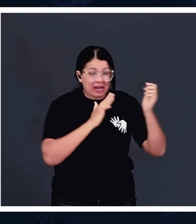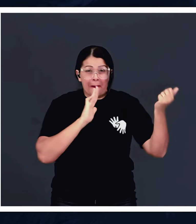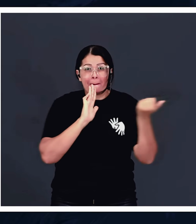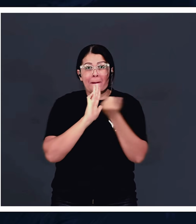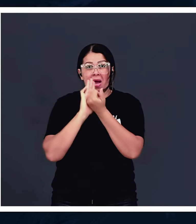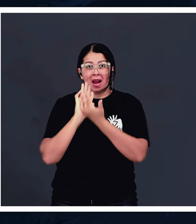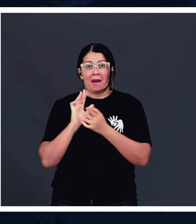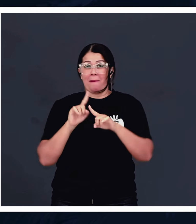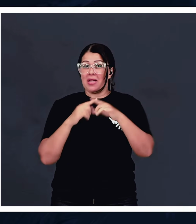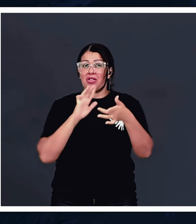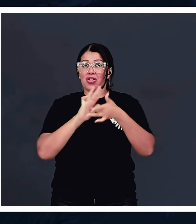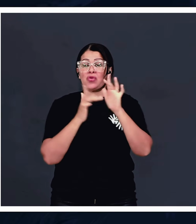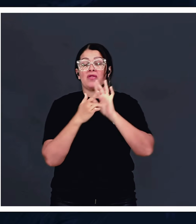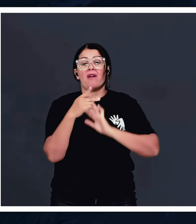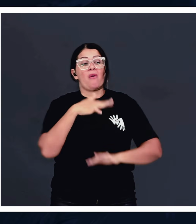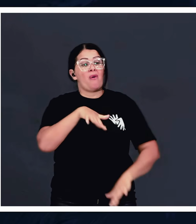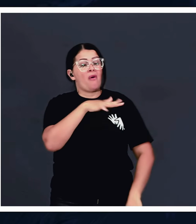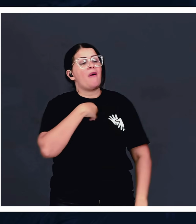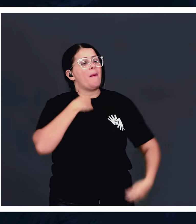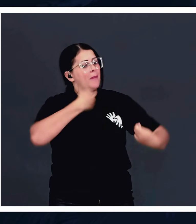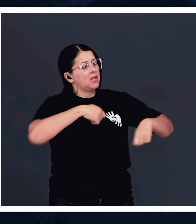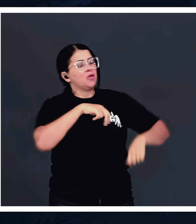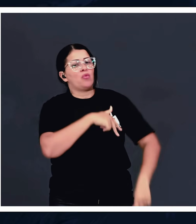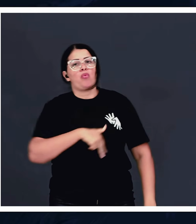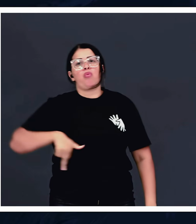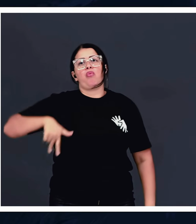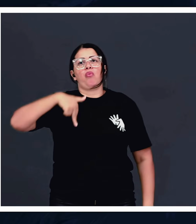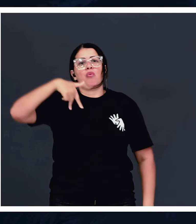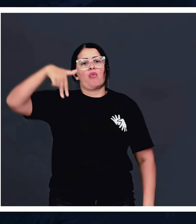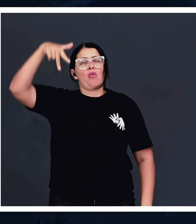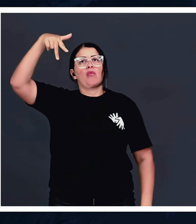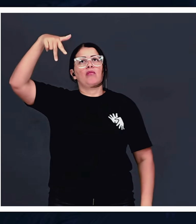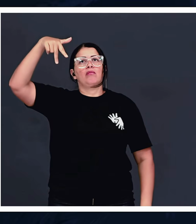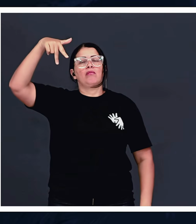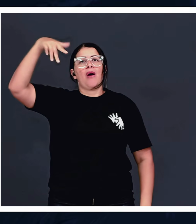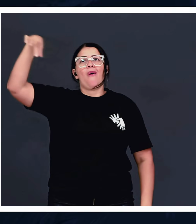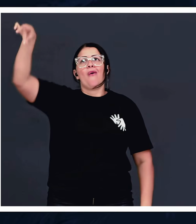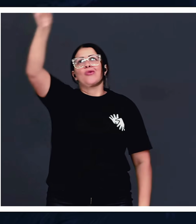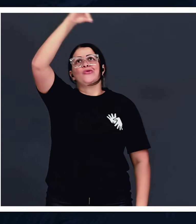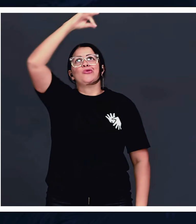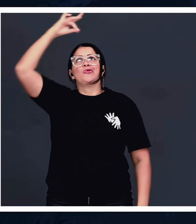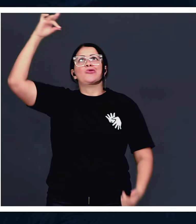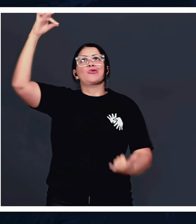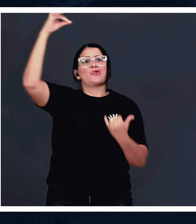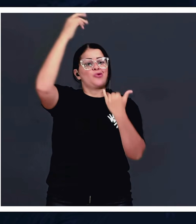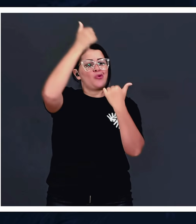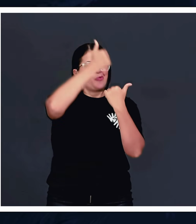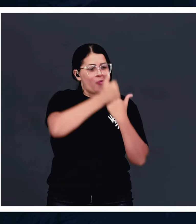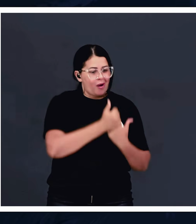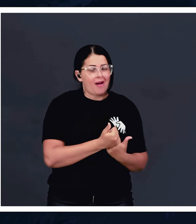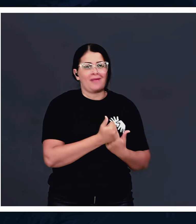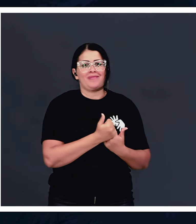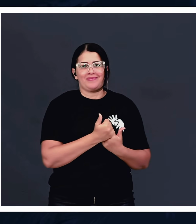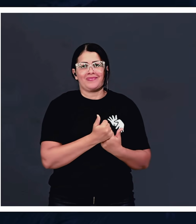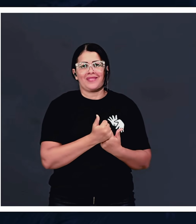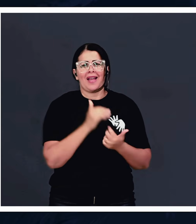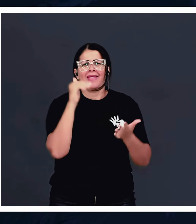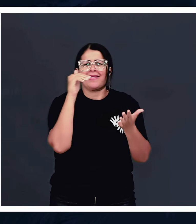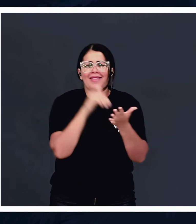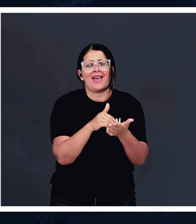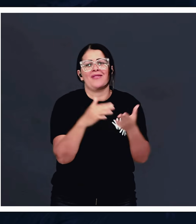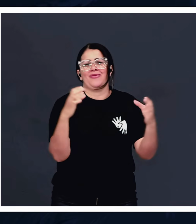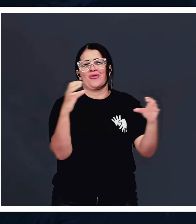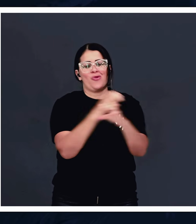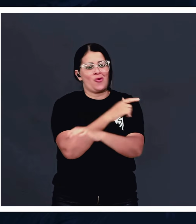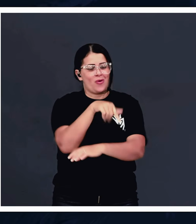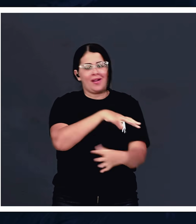disse que Ele precisava ir para que o Espírito Santo viesse e Ele estivesse conosco até a consumação dos